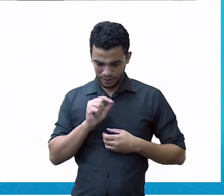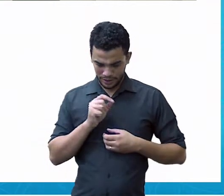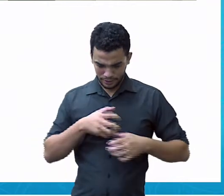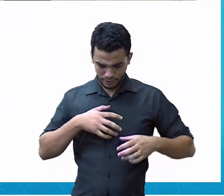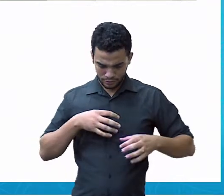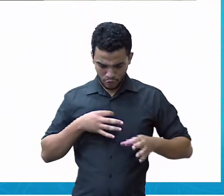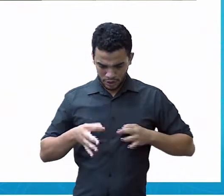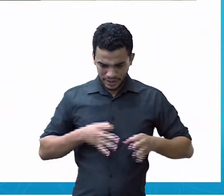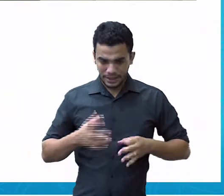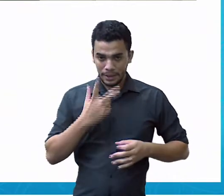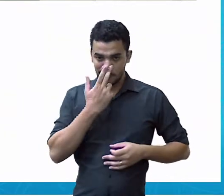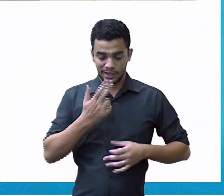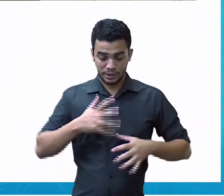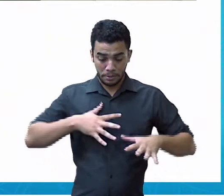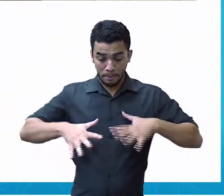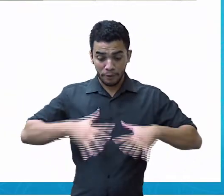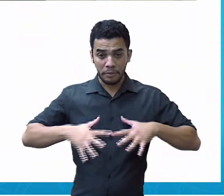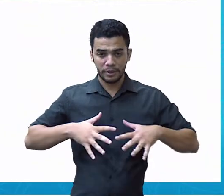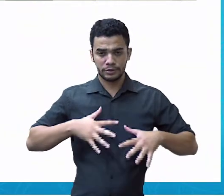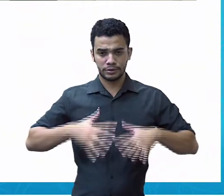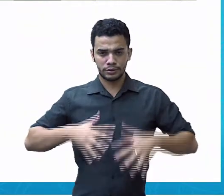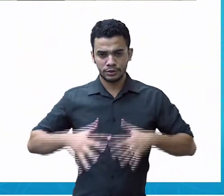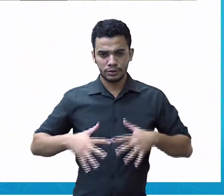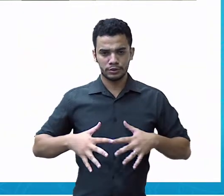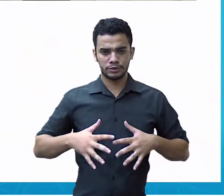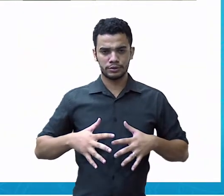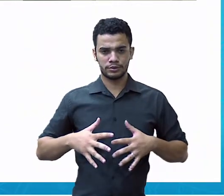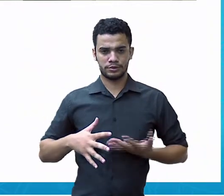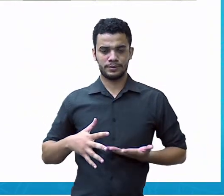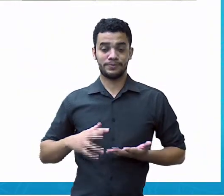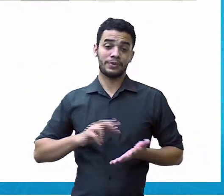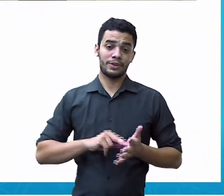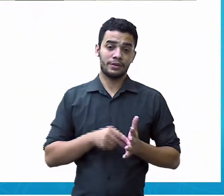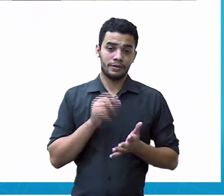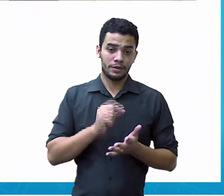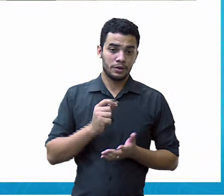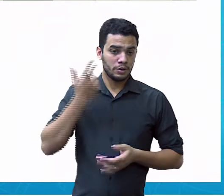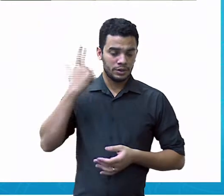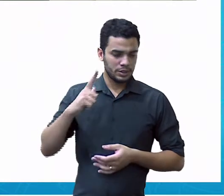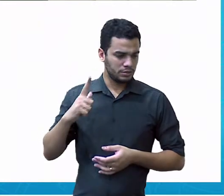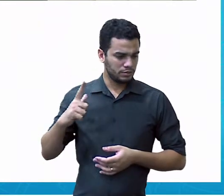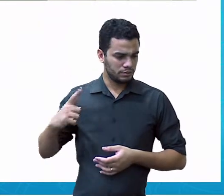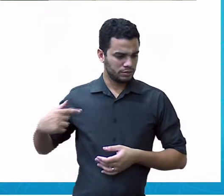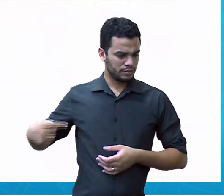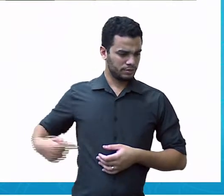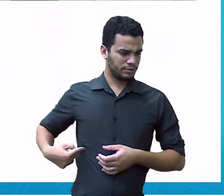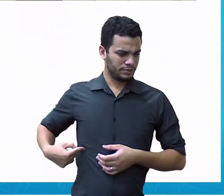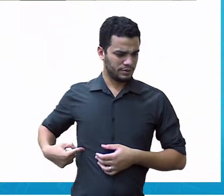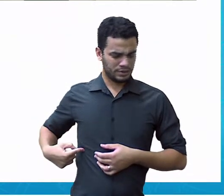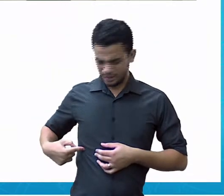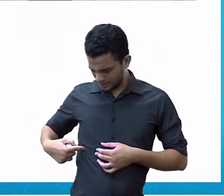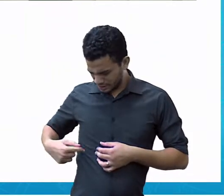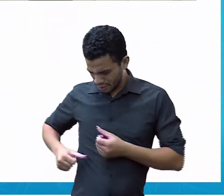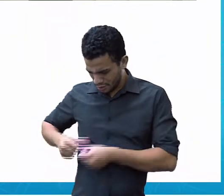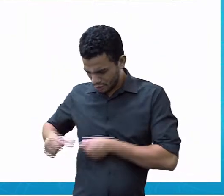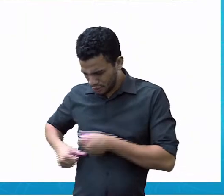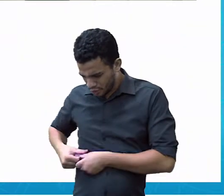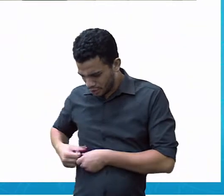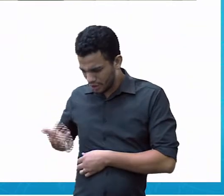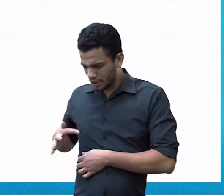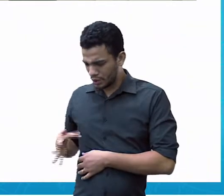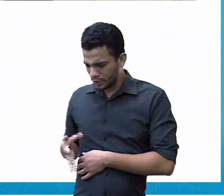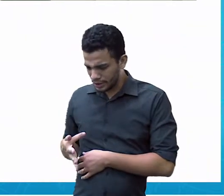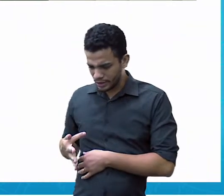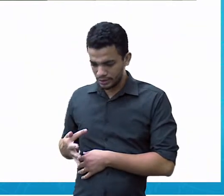presença desse sistema que somos capazes de sentir e reagir a diferentes alterações que ocorrem em nossa